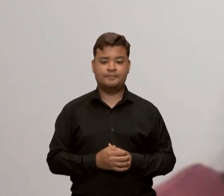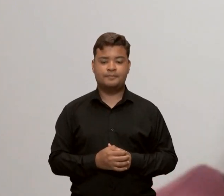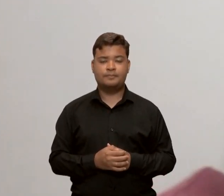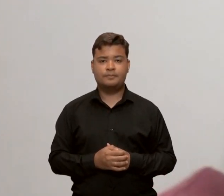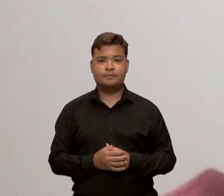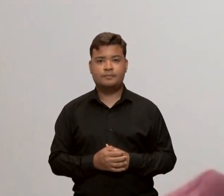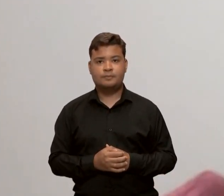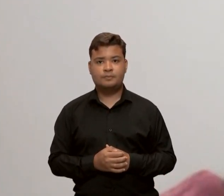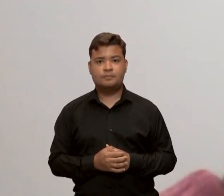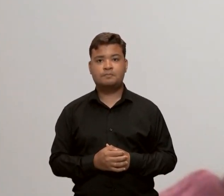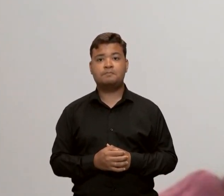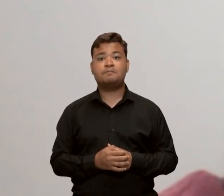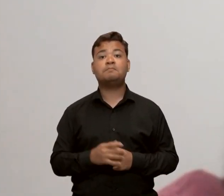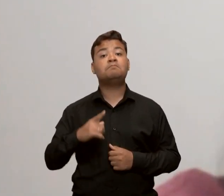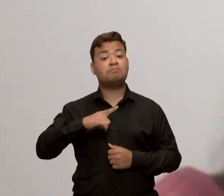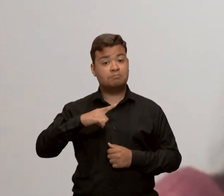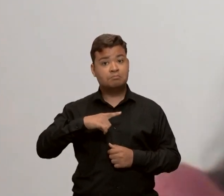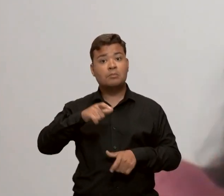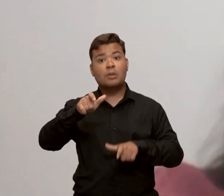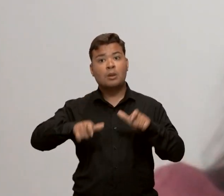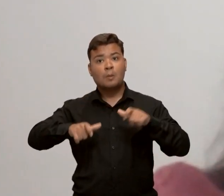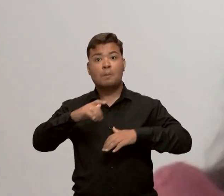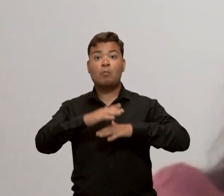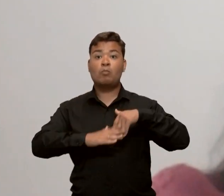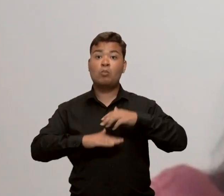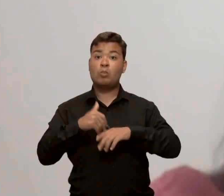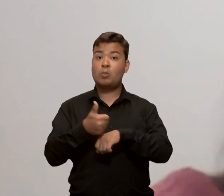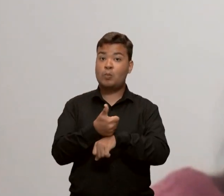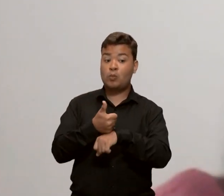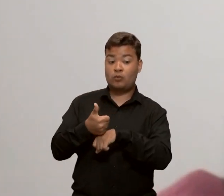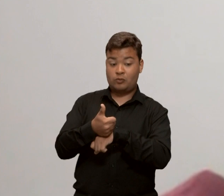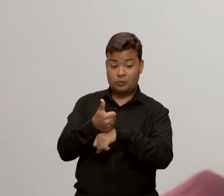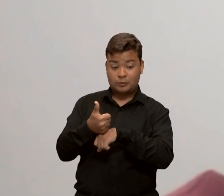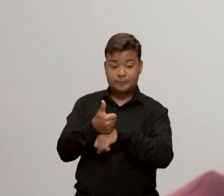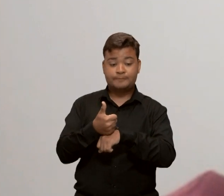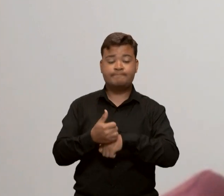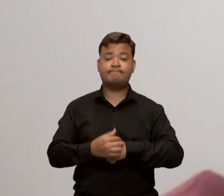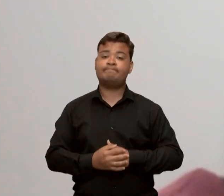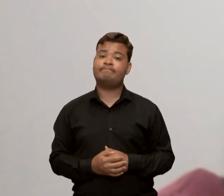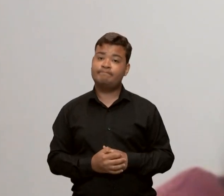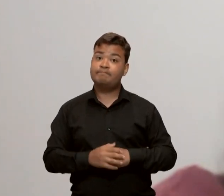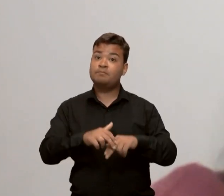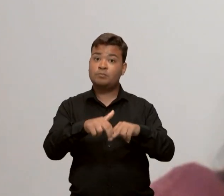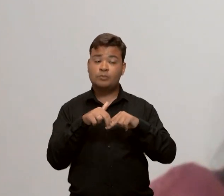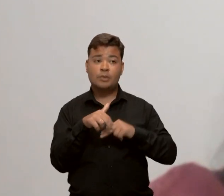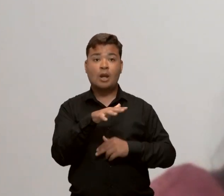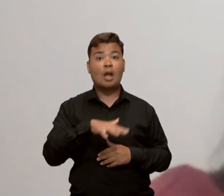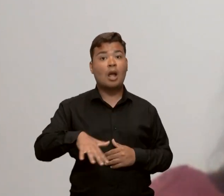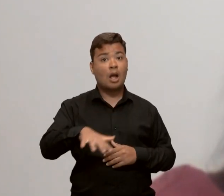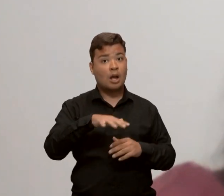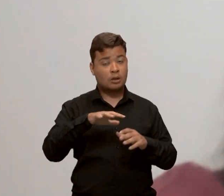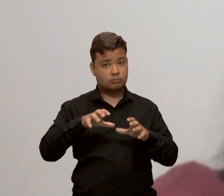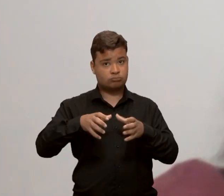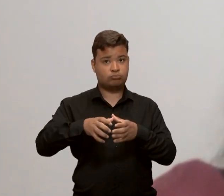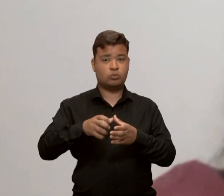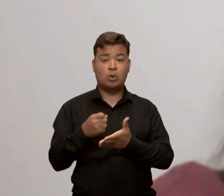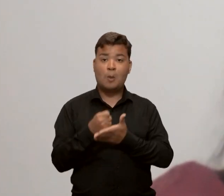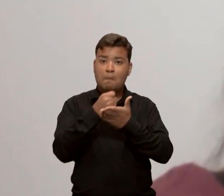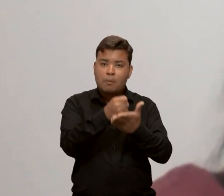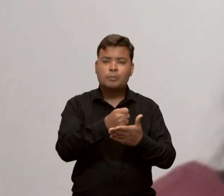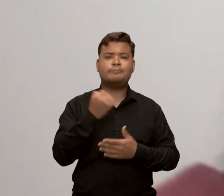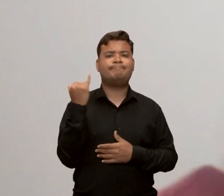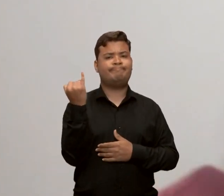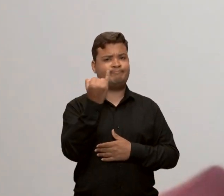né? Temos profissionais, né? Então, é essencial essa rede de apoio para que essa família se sinta